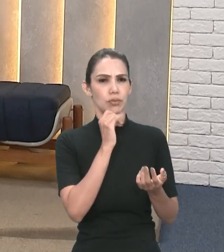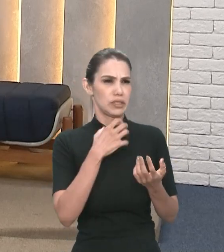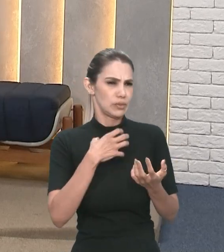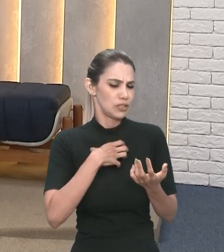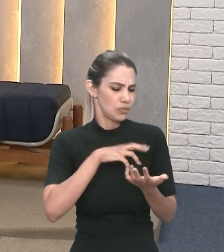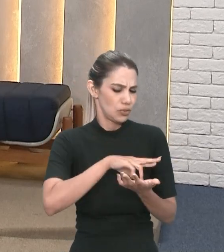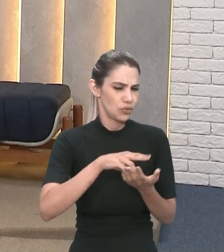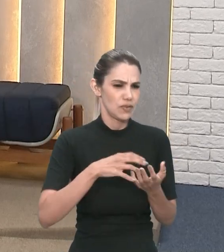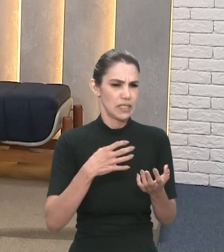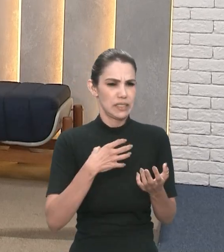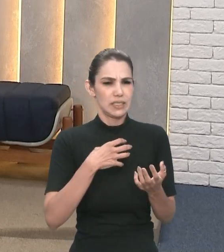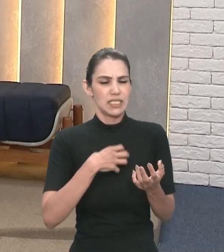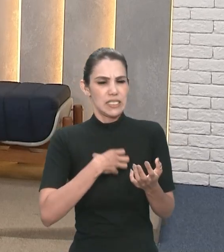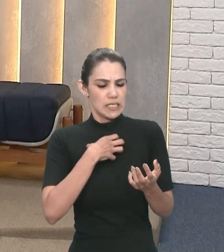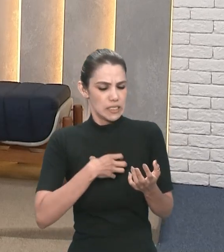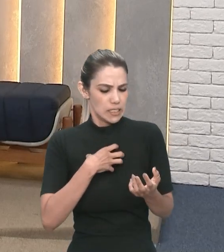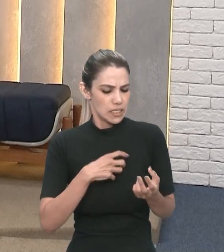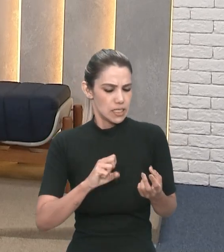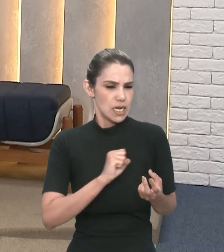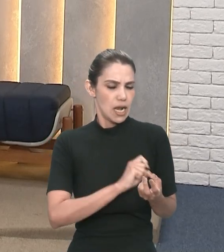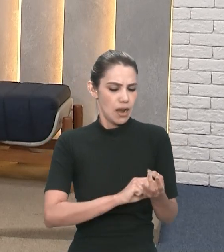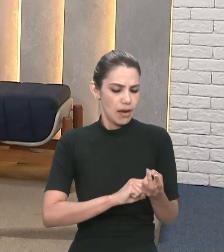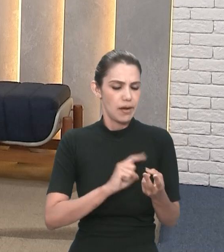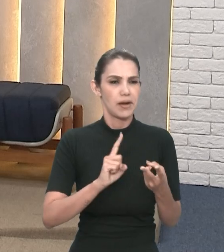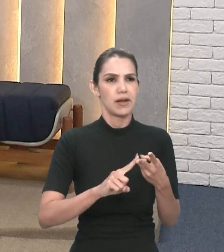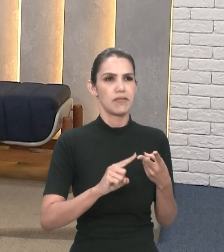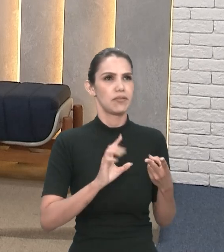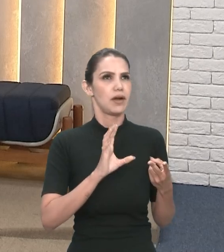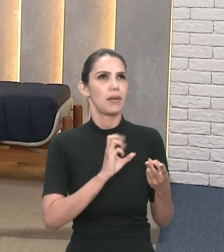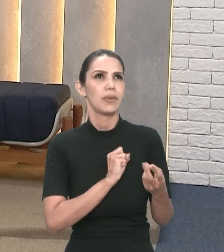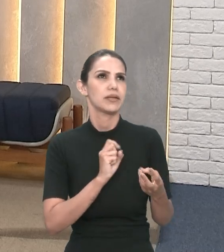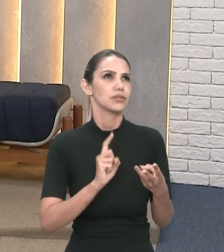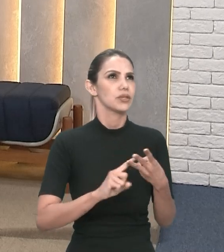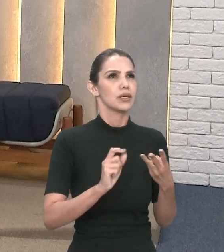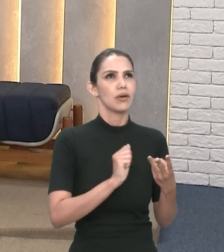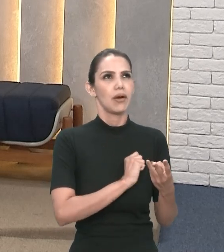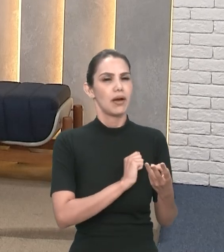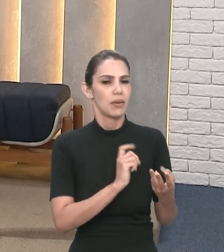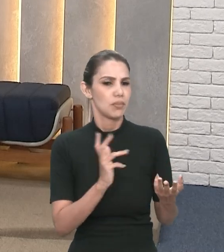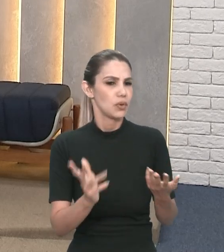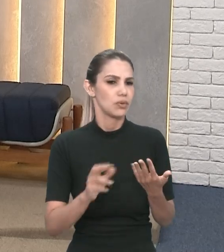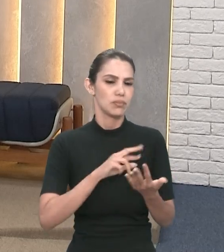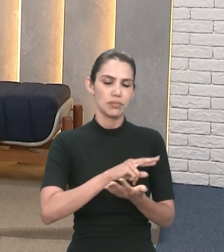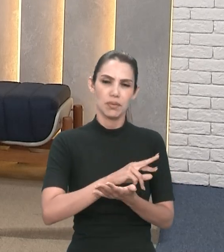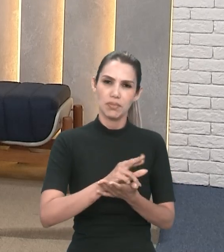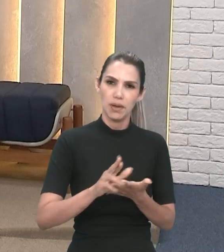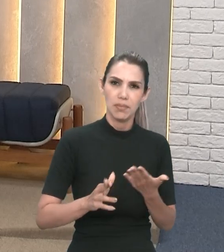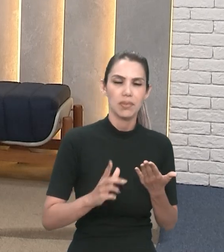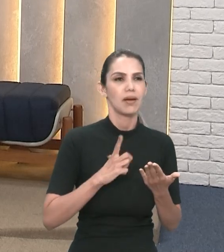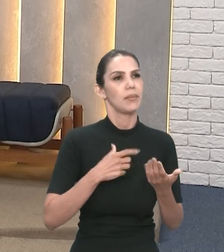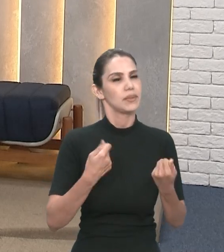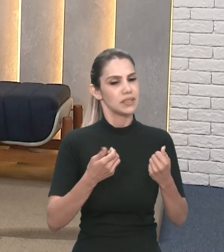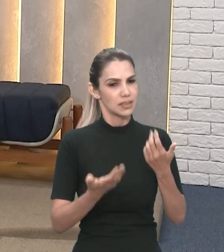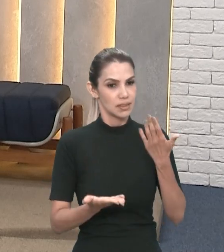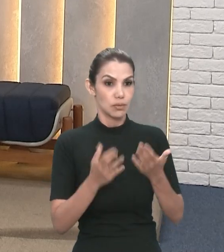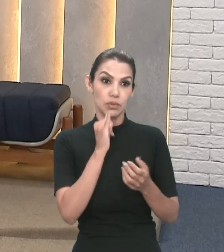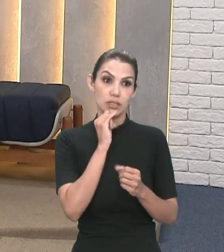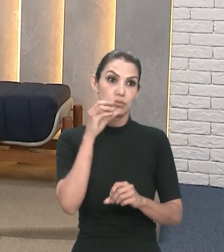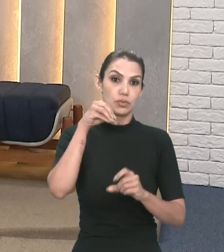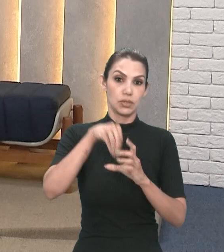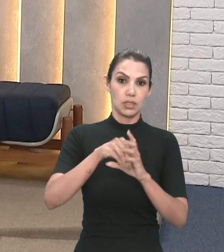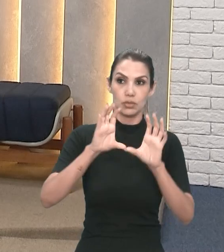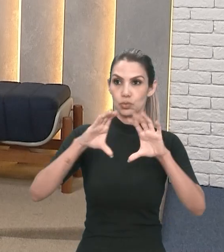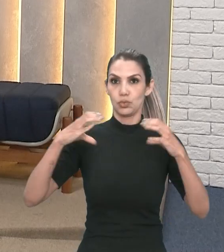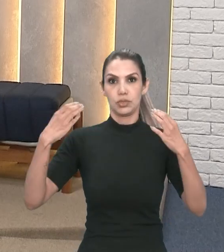campo emocional, né, do equilíbrio, que precisa muito nos estádios de futebol, as torcidas estão muito